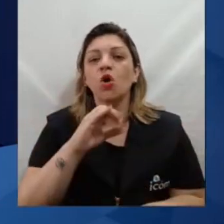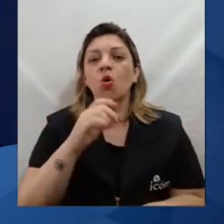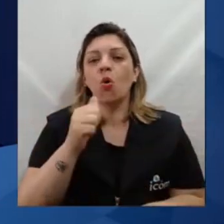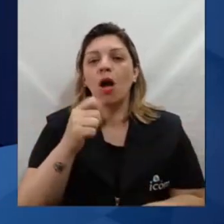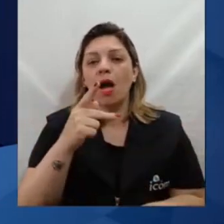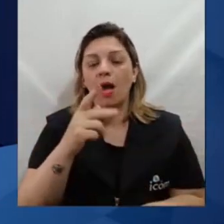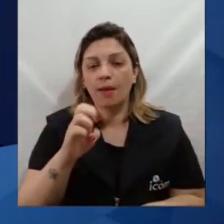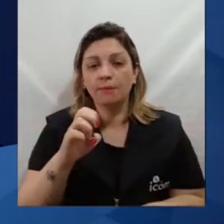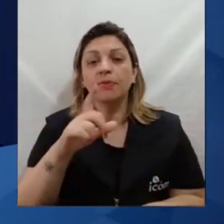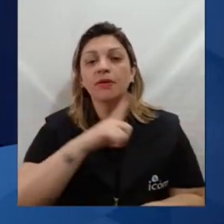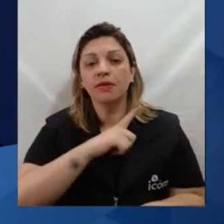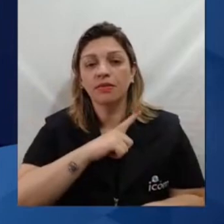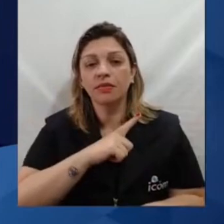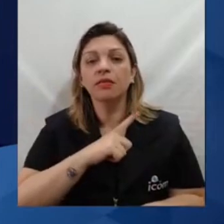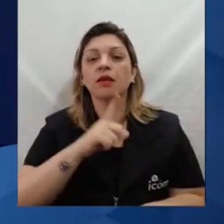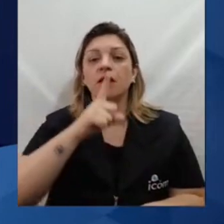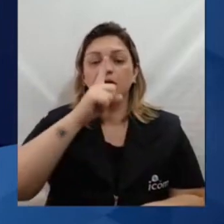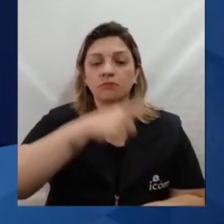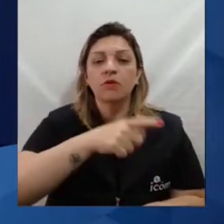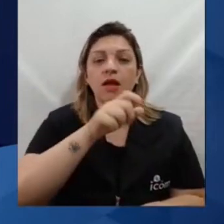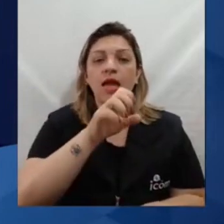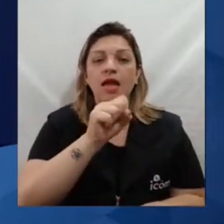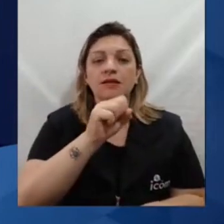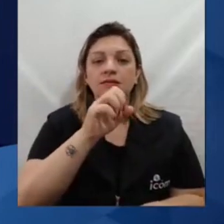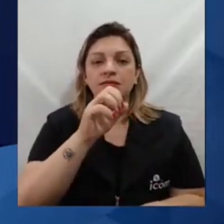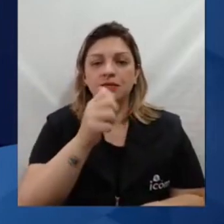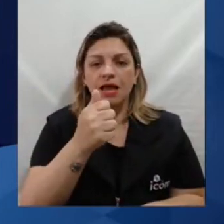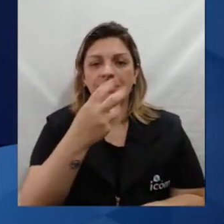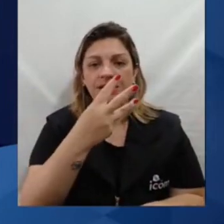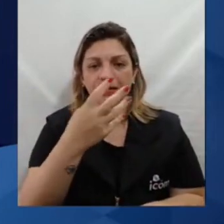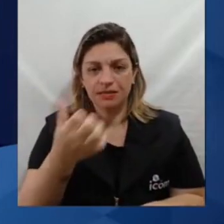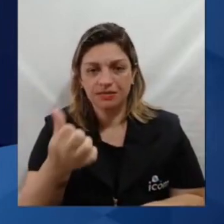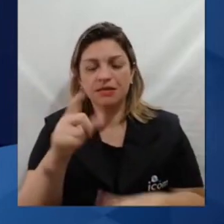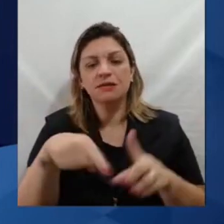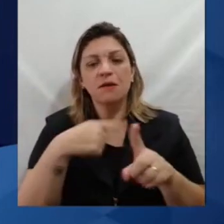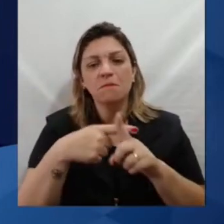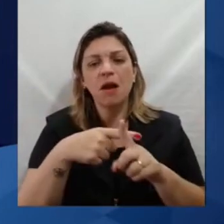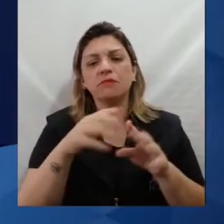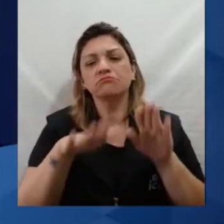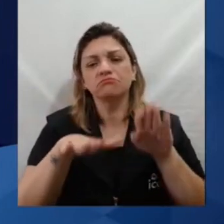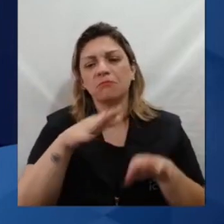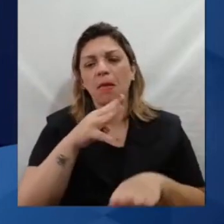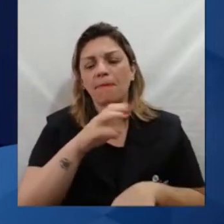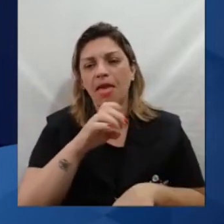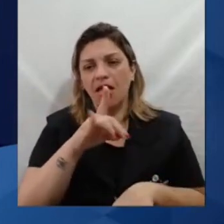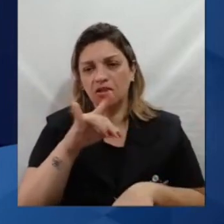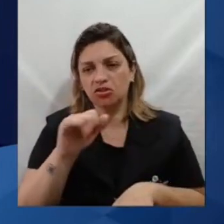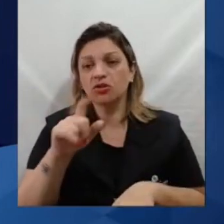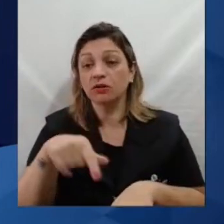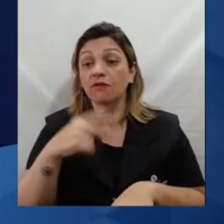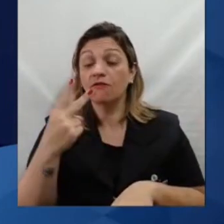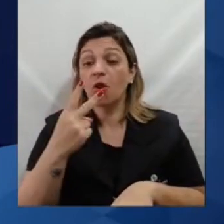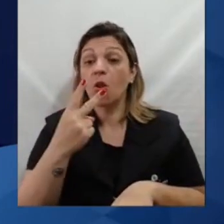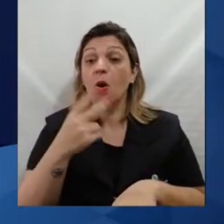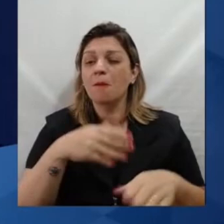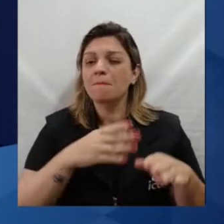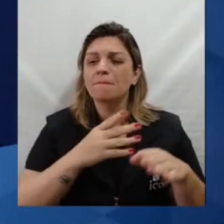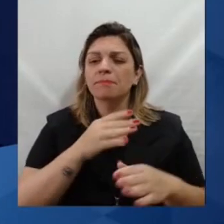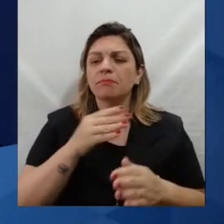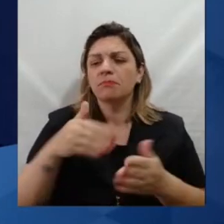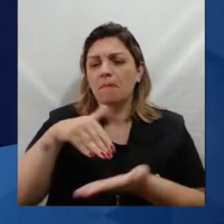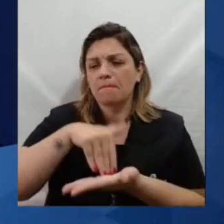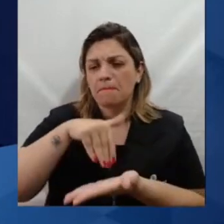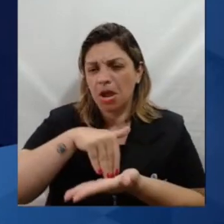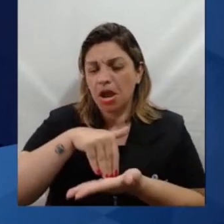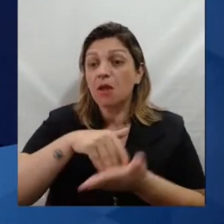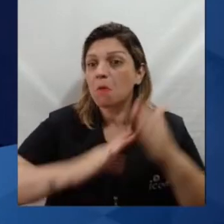os domínios do SF36, junto com a média, o desvio padrão, o valor mínimo e o valor máximo.